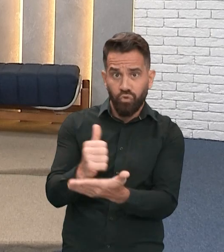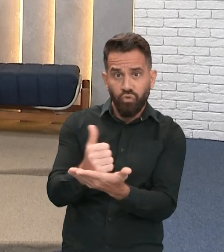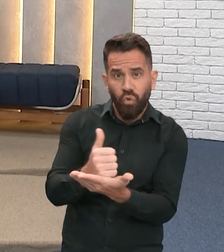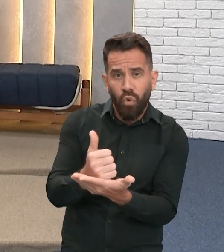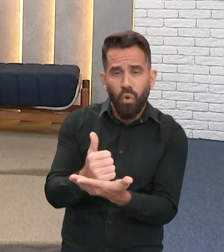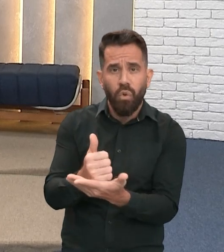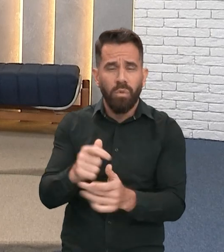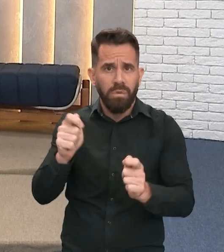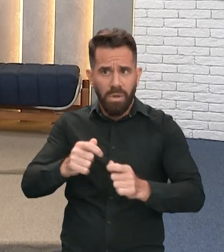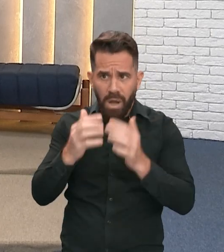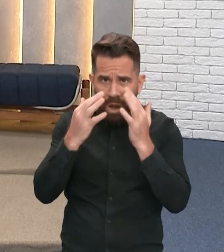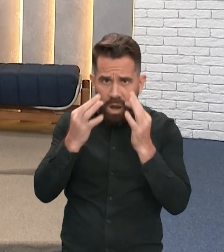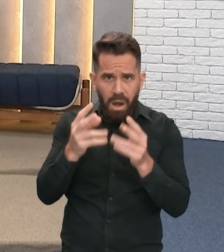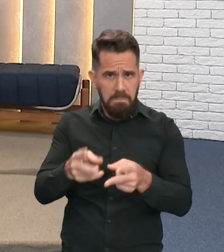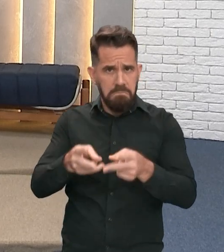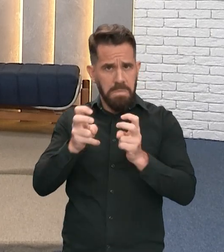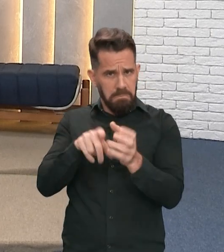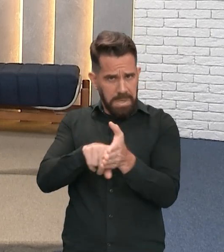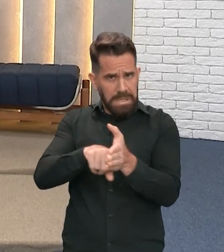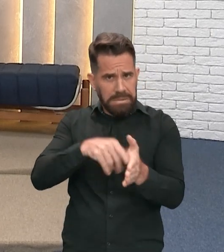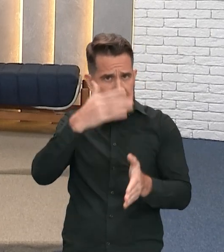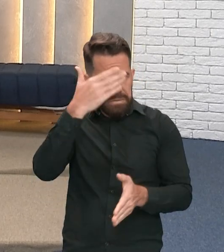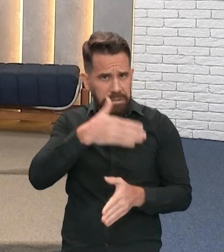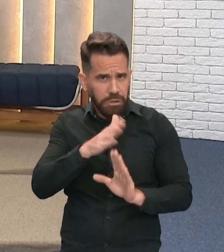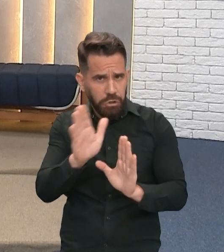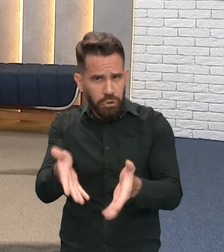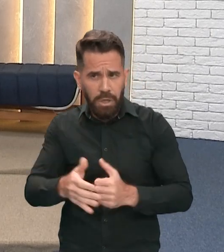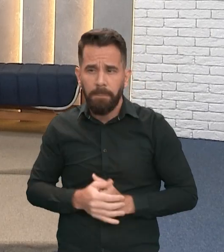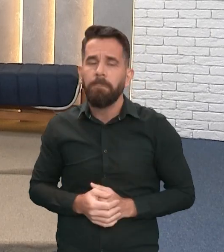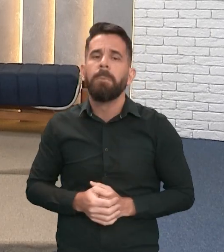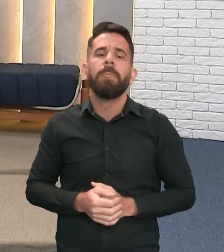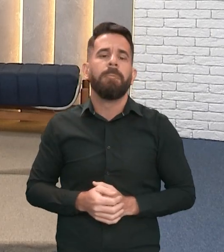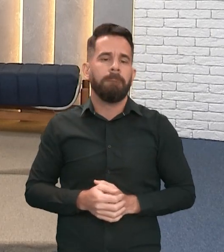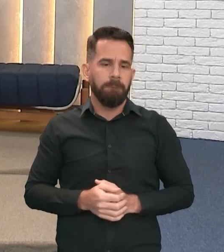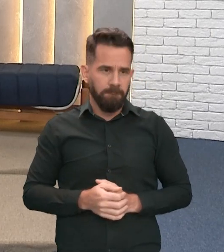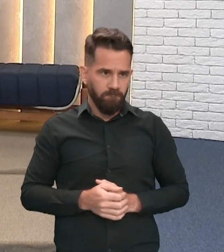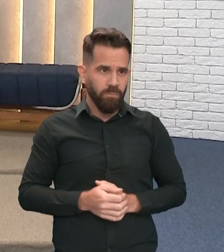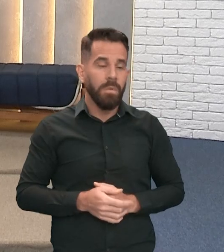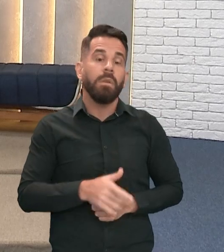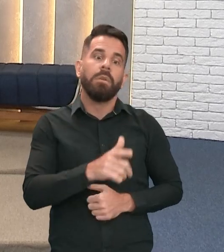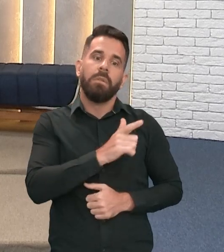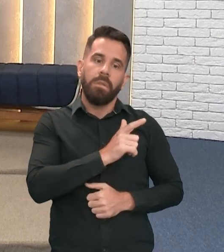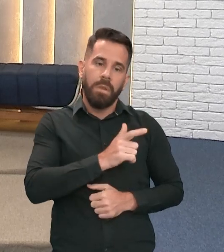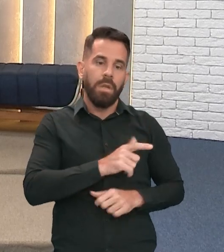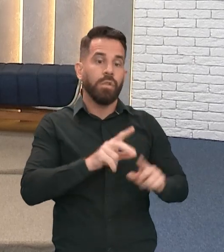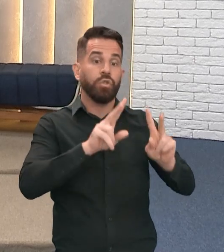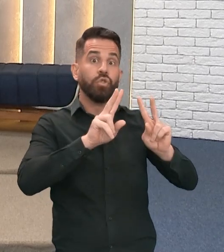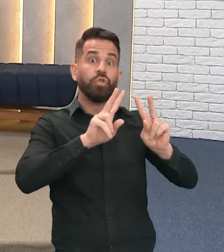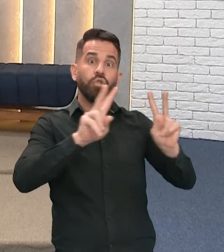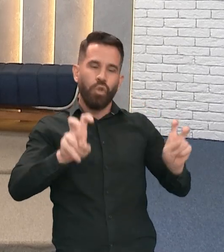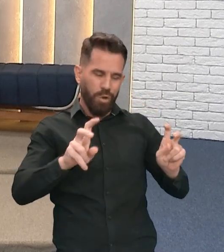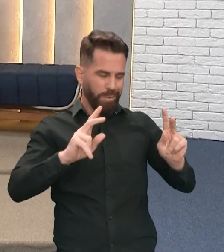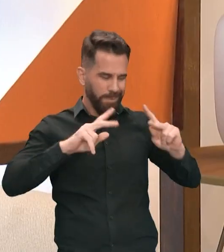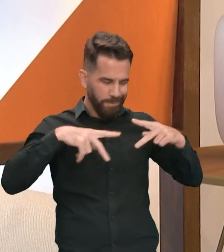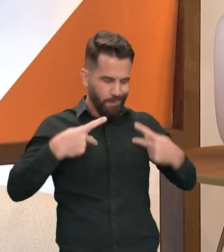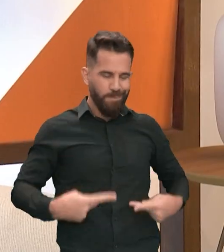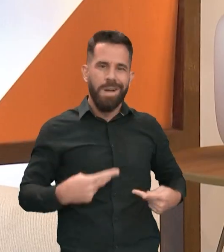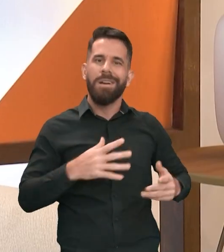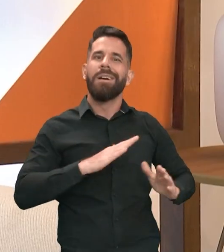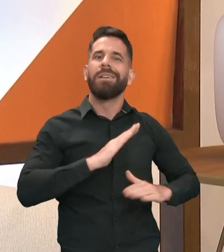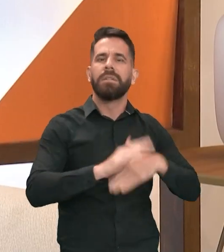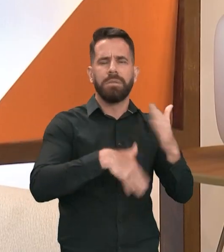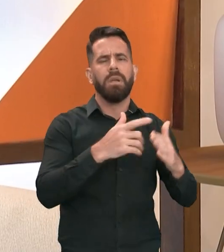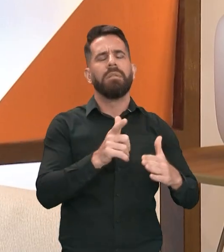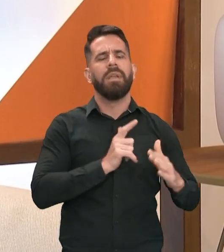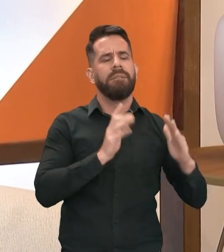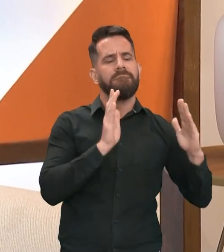observar assim, nesse sentido? O desenvolvimento humano, aí eu vou lembrar de Rapalha, com livros para desenvolvimento humano, tem as fases de